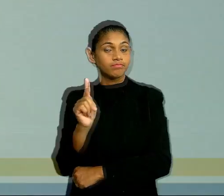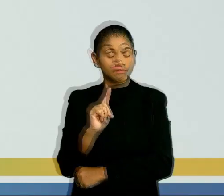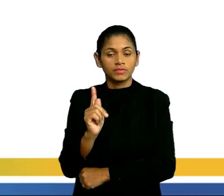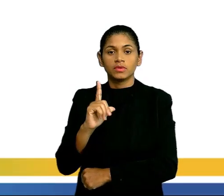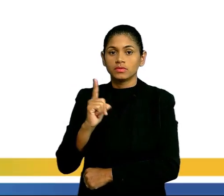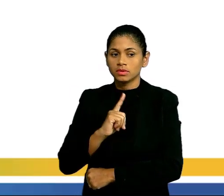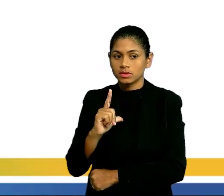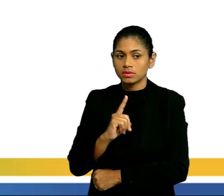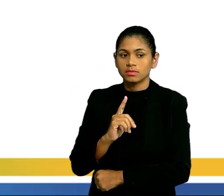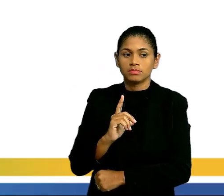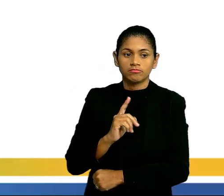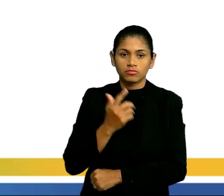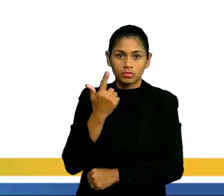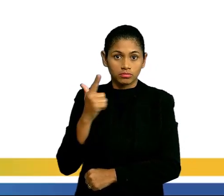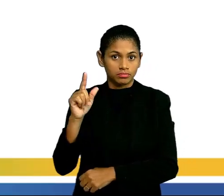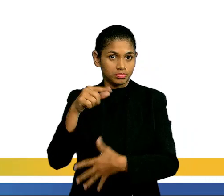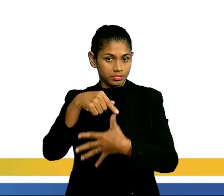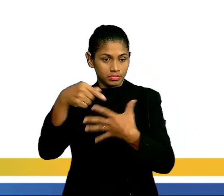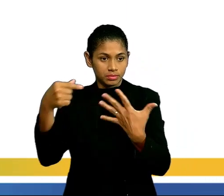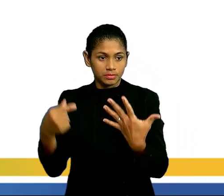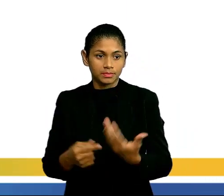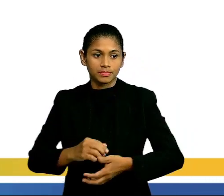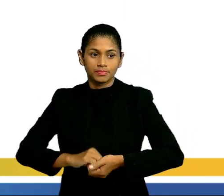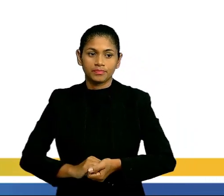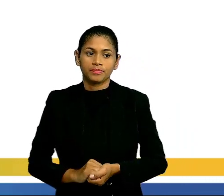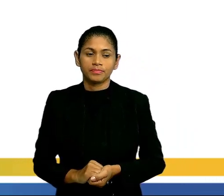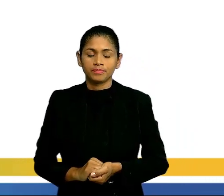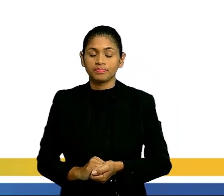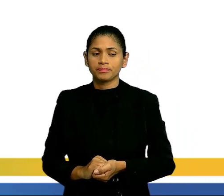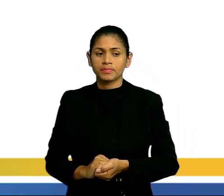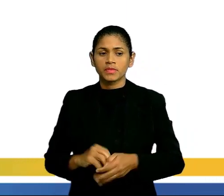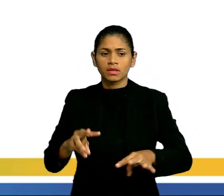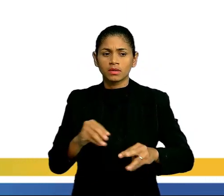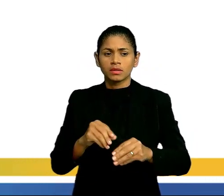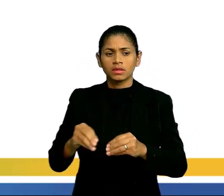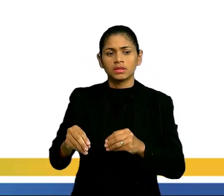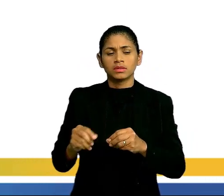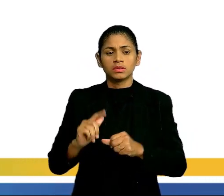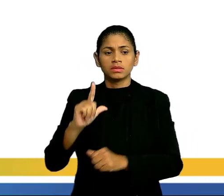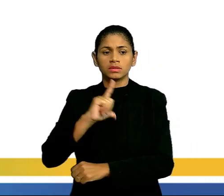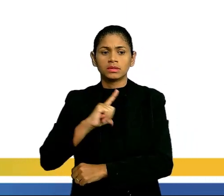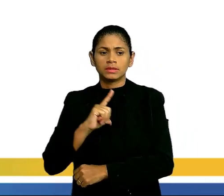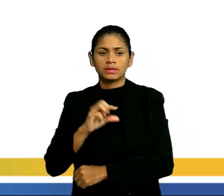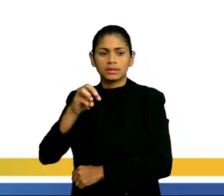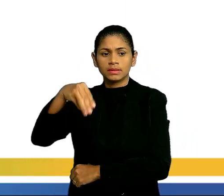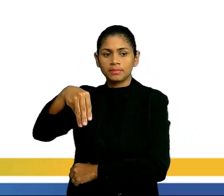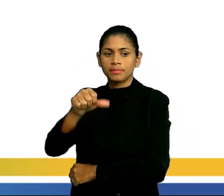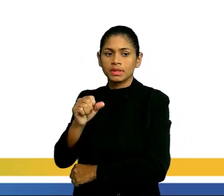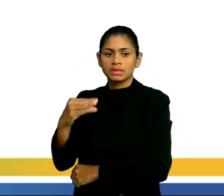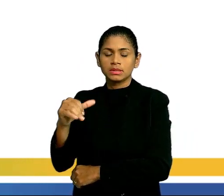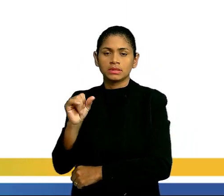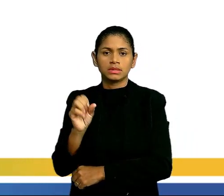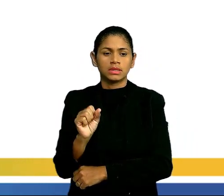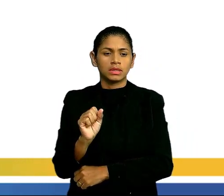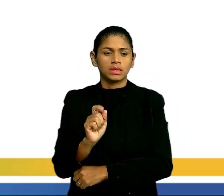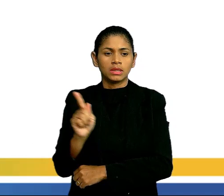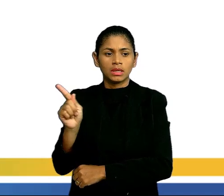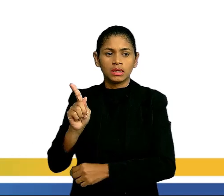bom? Diz assim, minha terra tem macieiras da Califórnia, onde